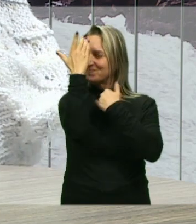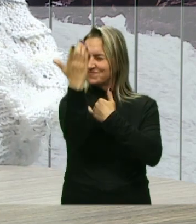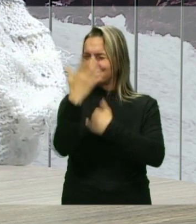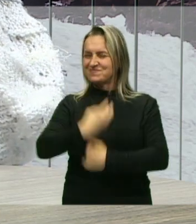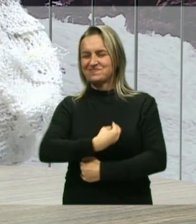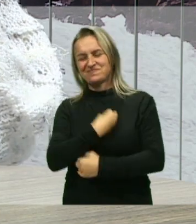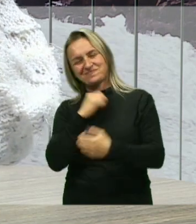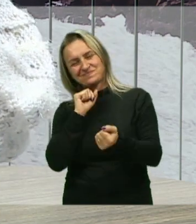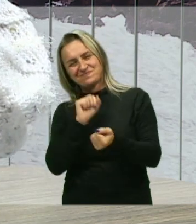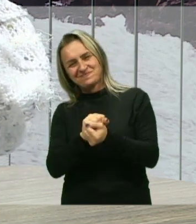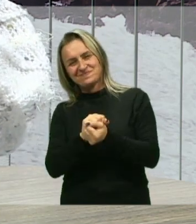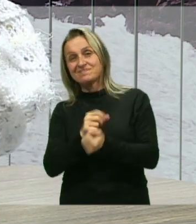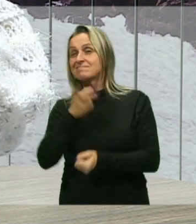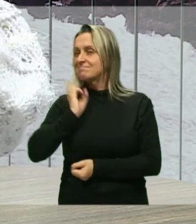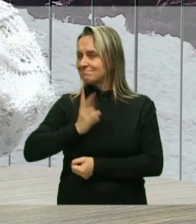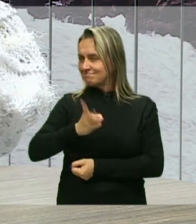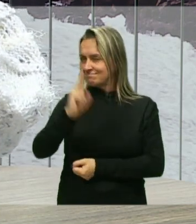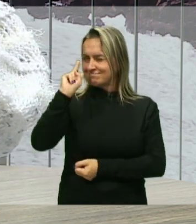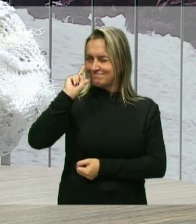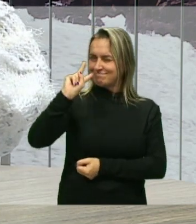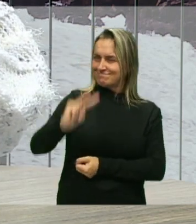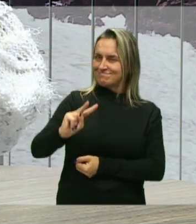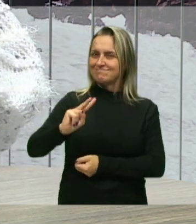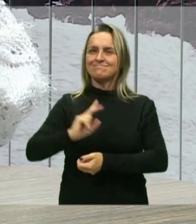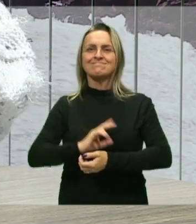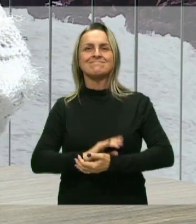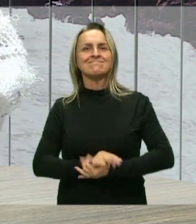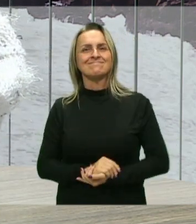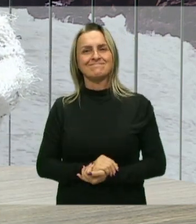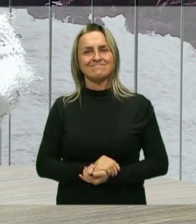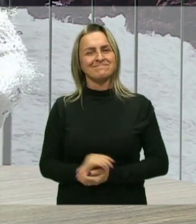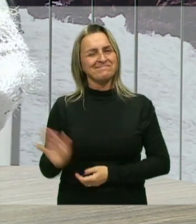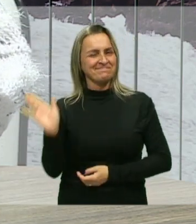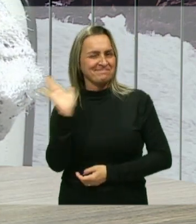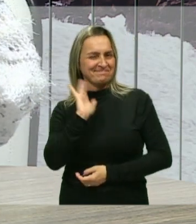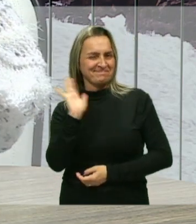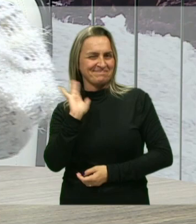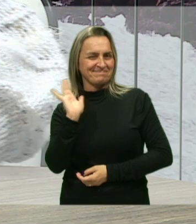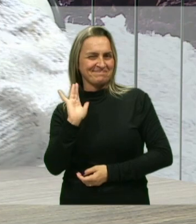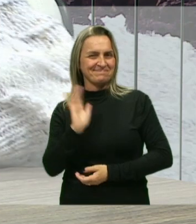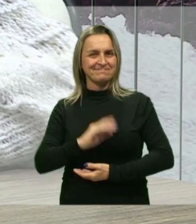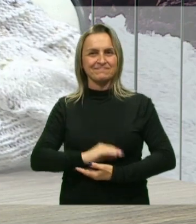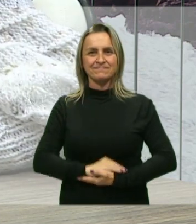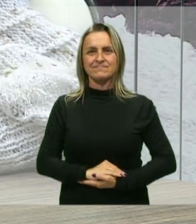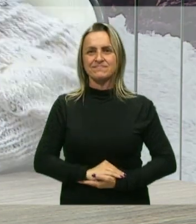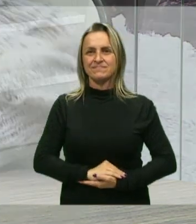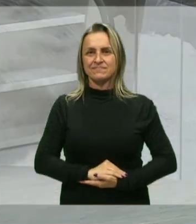aqui conosco e continue assistindo a nossa programação. Até o próximo Câmara Aberta.